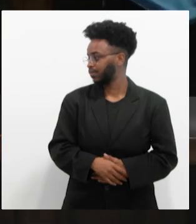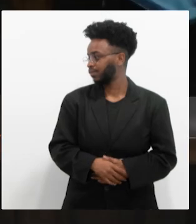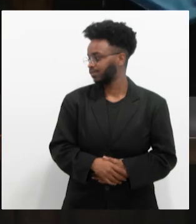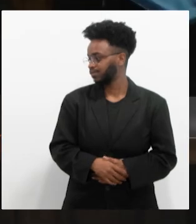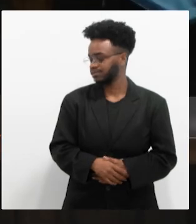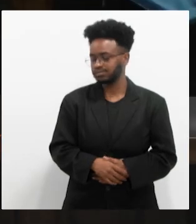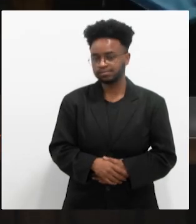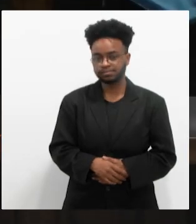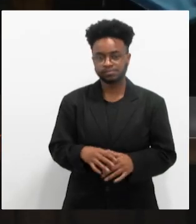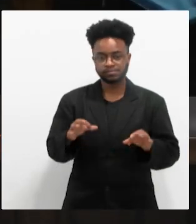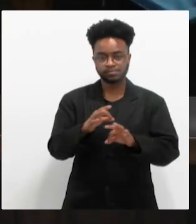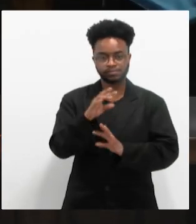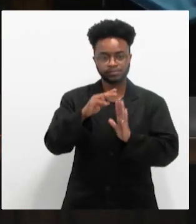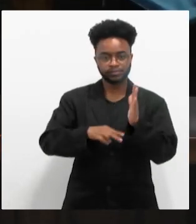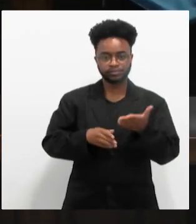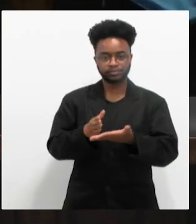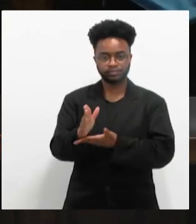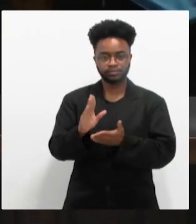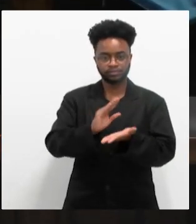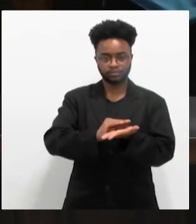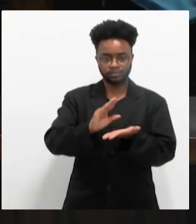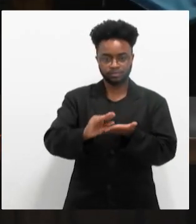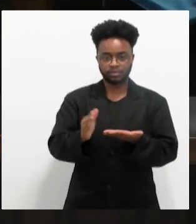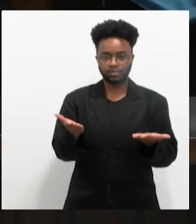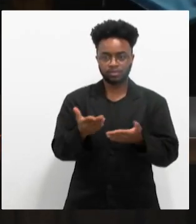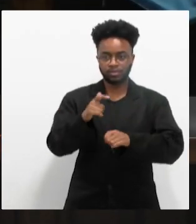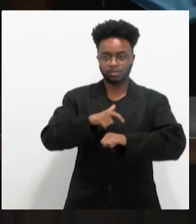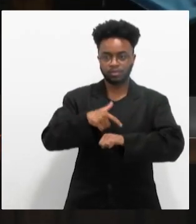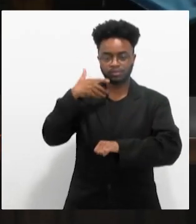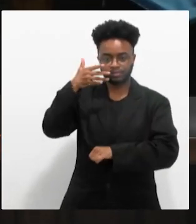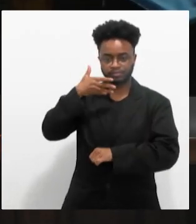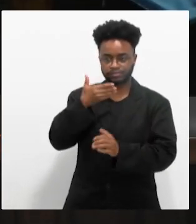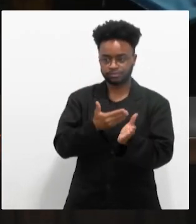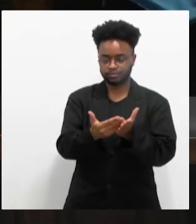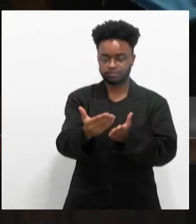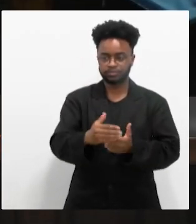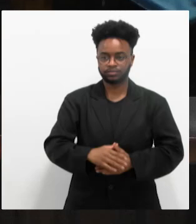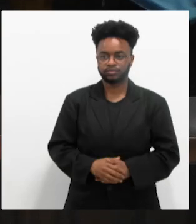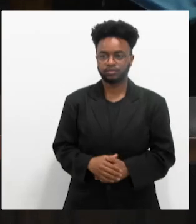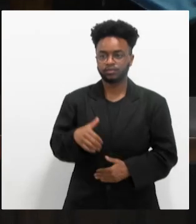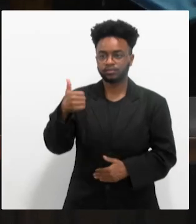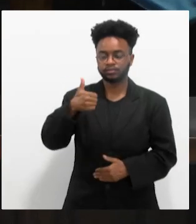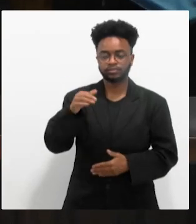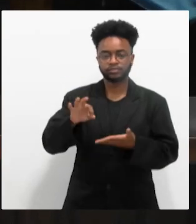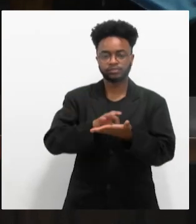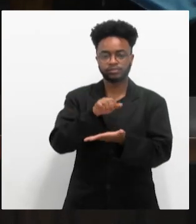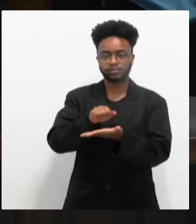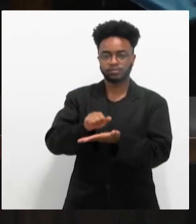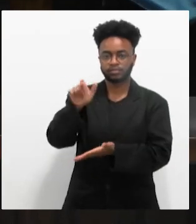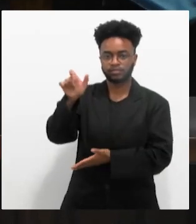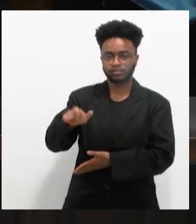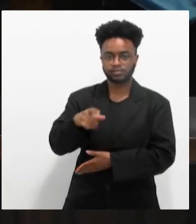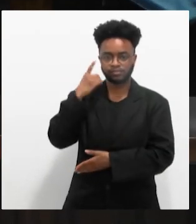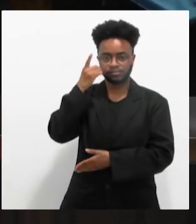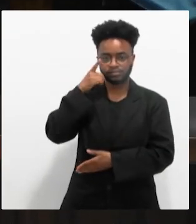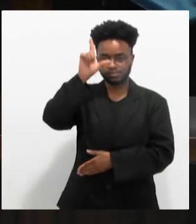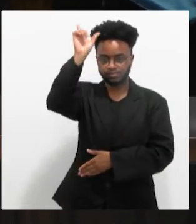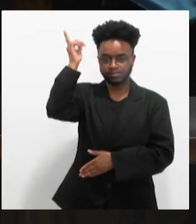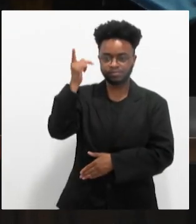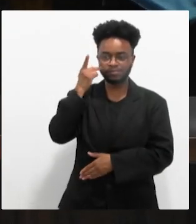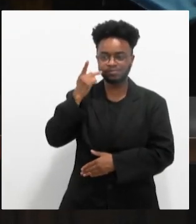Lida e aprovada a ata, passa-se ao expediente inicial. Primeiro orador inscrito, o deputado Luiz Paulo.